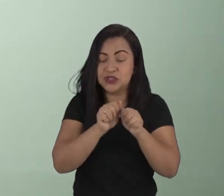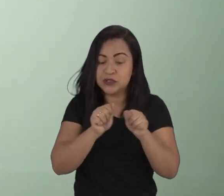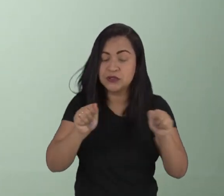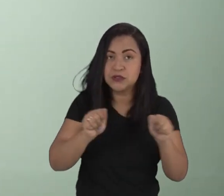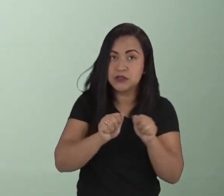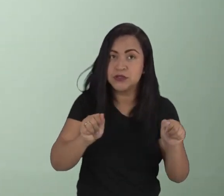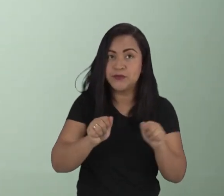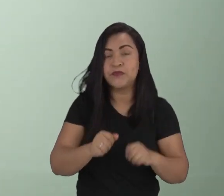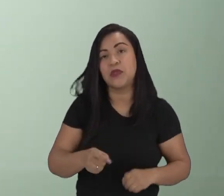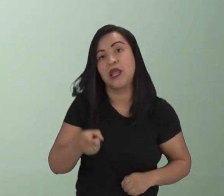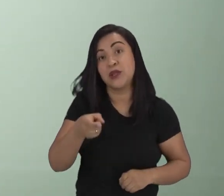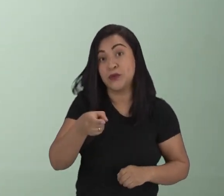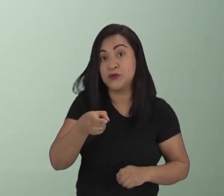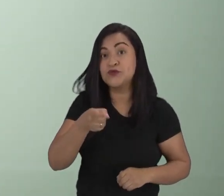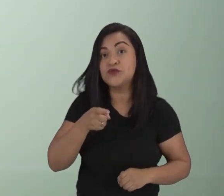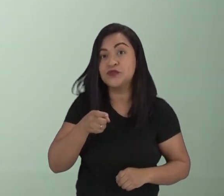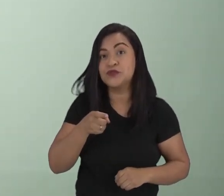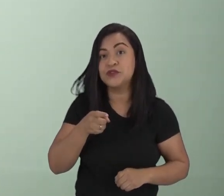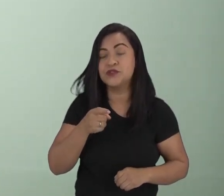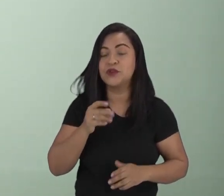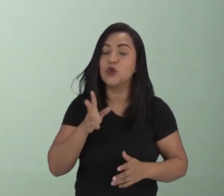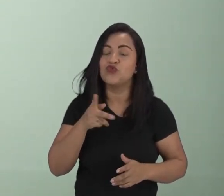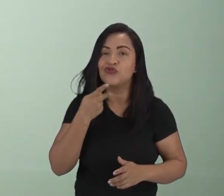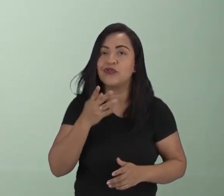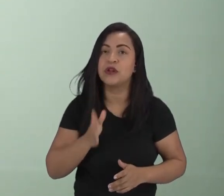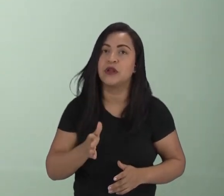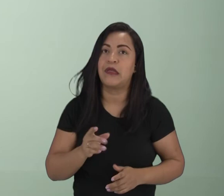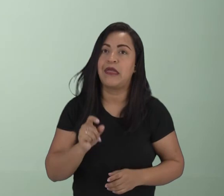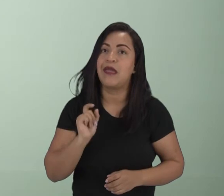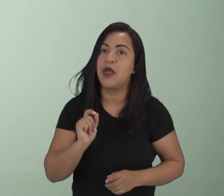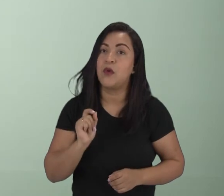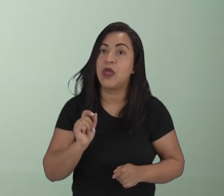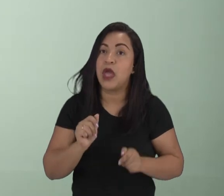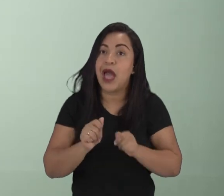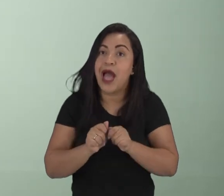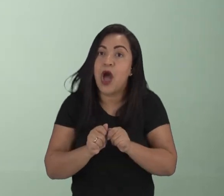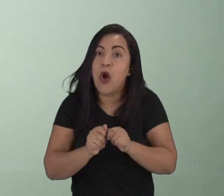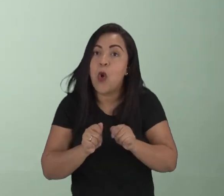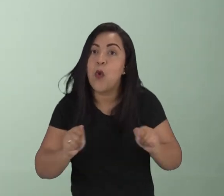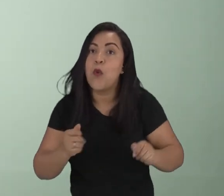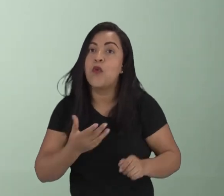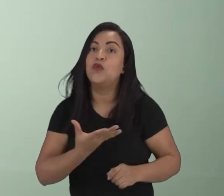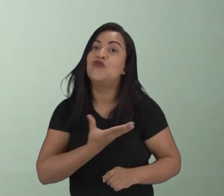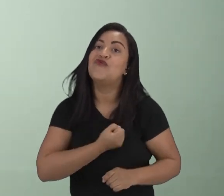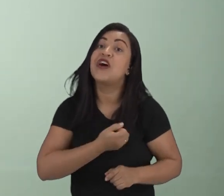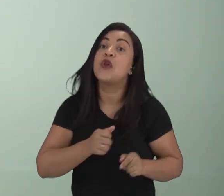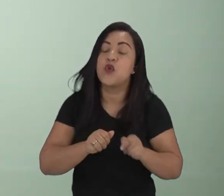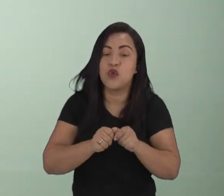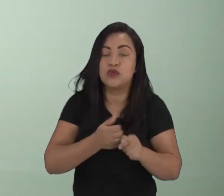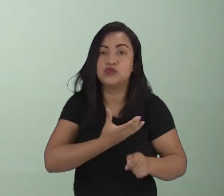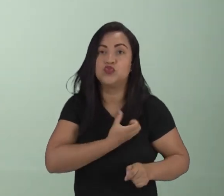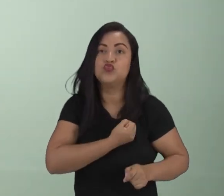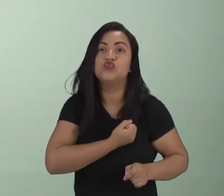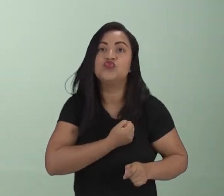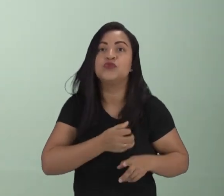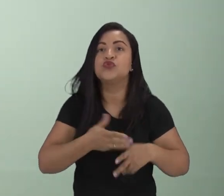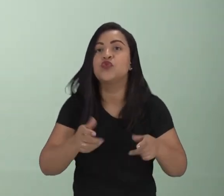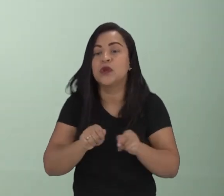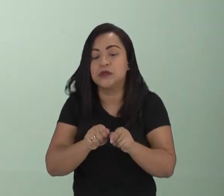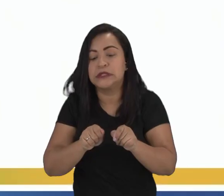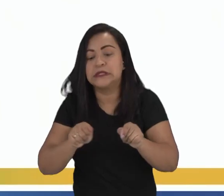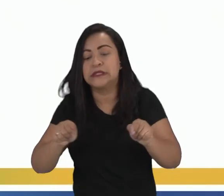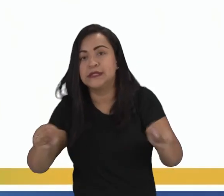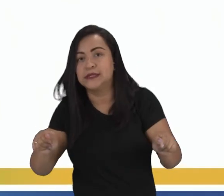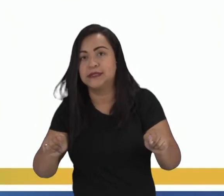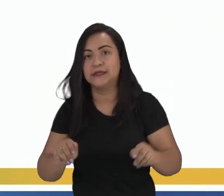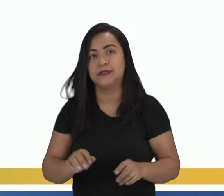o X é justamente o que eu já tinha dito para vocês. É o quanto aumentou ou quanto diminuiu do comprimento da mola.